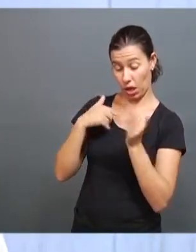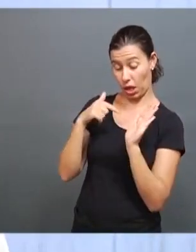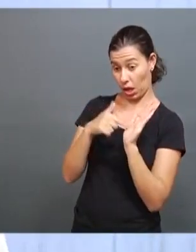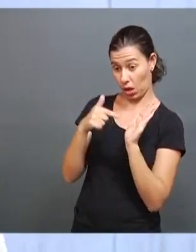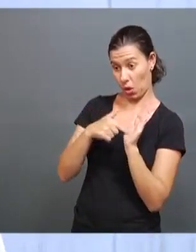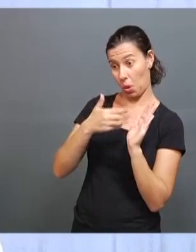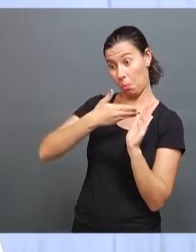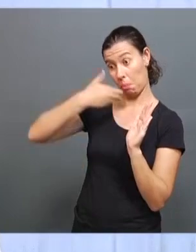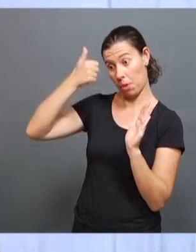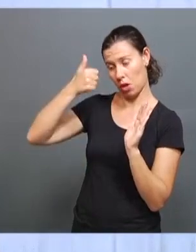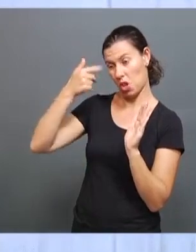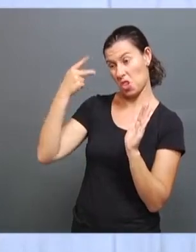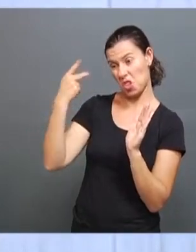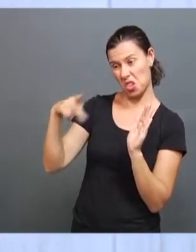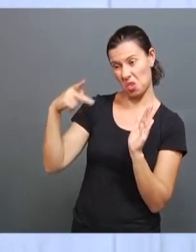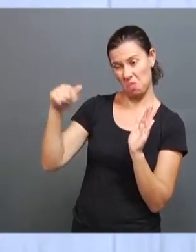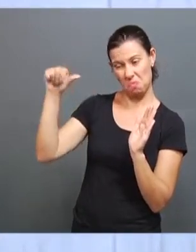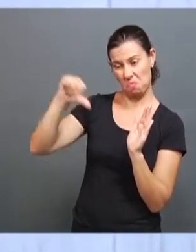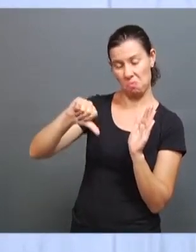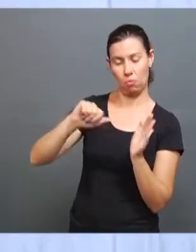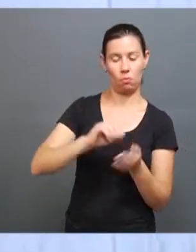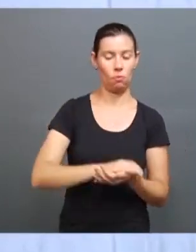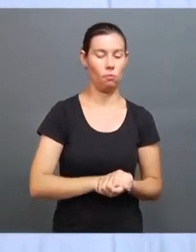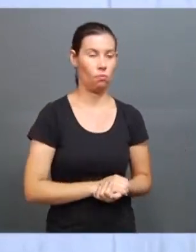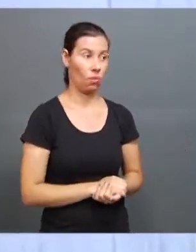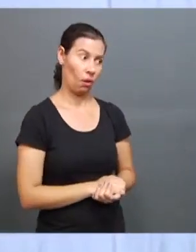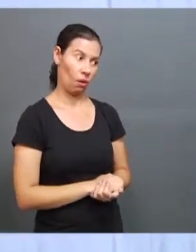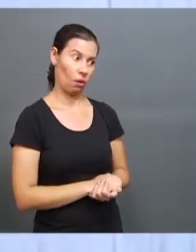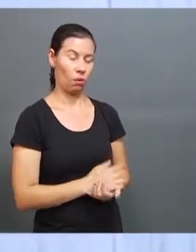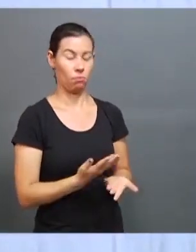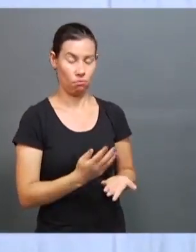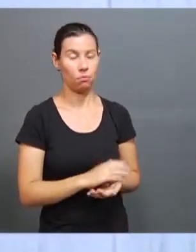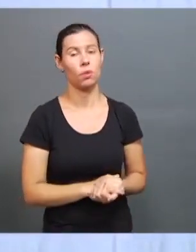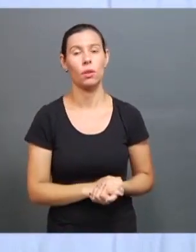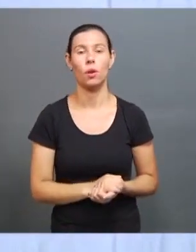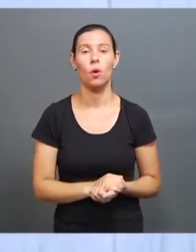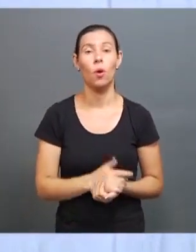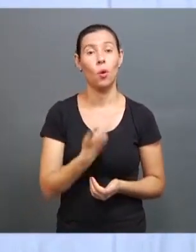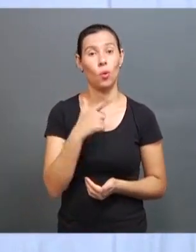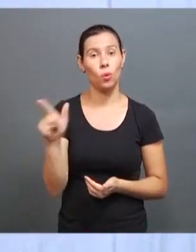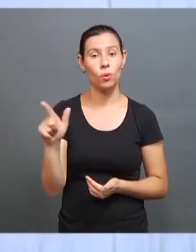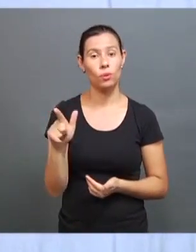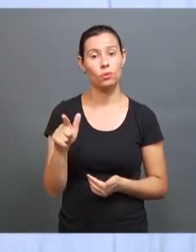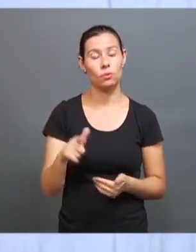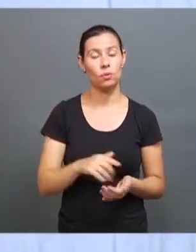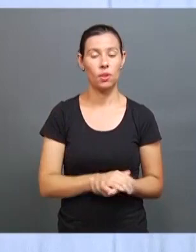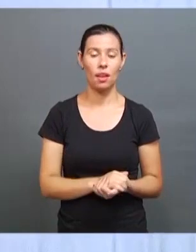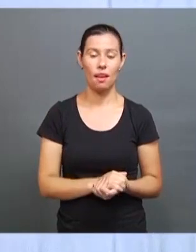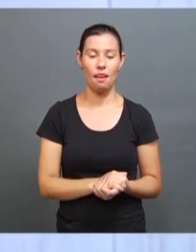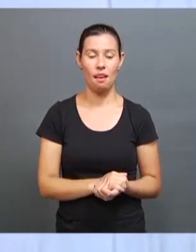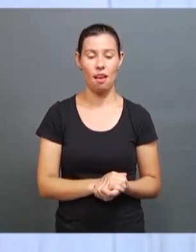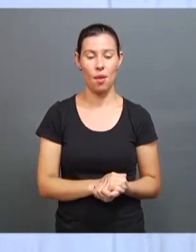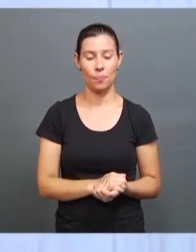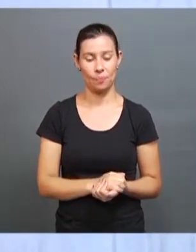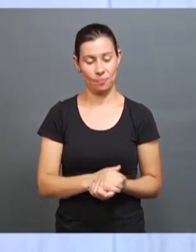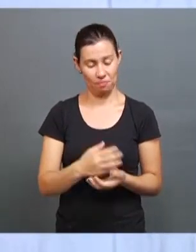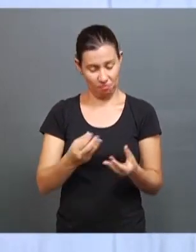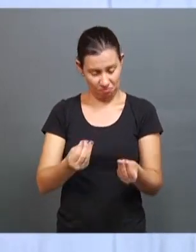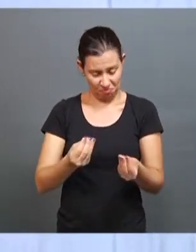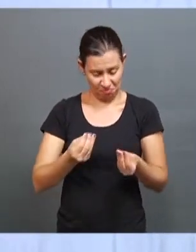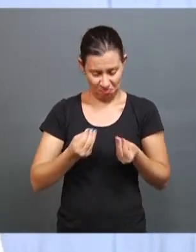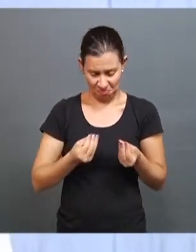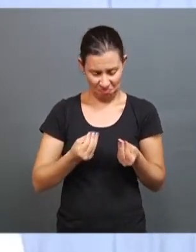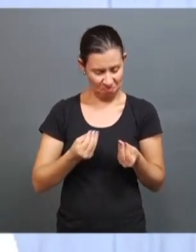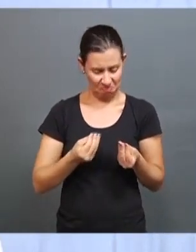seja egoísta, que ache que o seu brinquedo, né, é ruim e só o do outro é melhor, né? Então é importantíssimo a gente